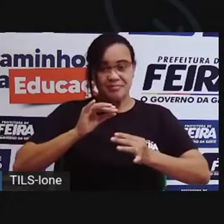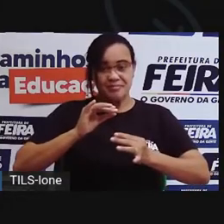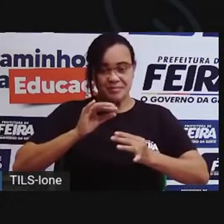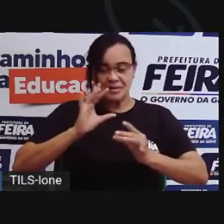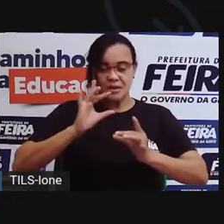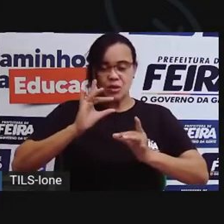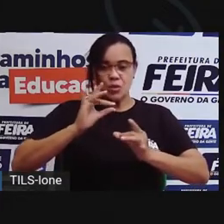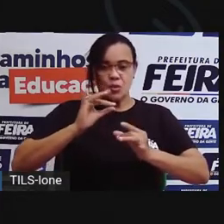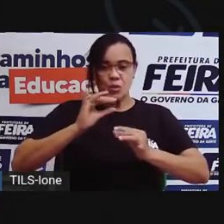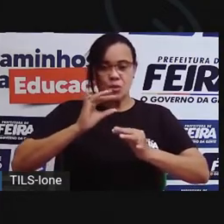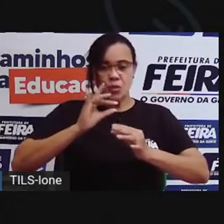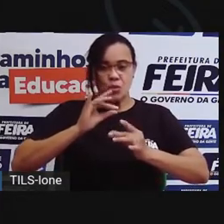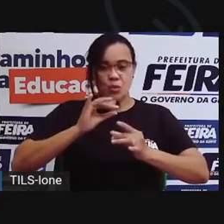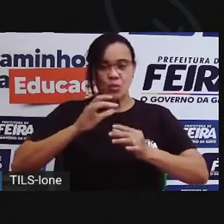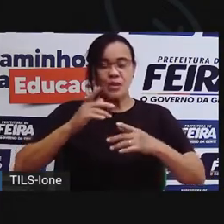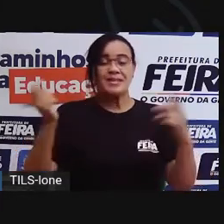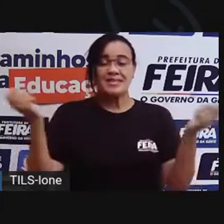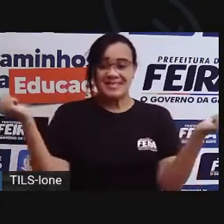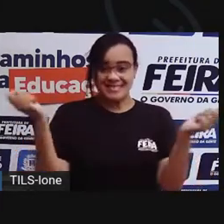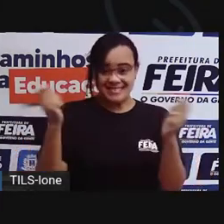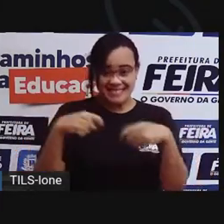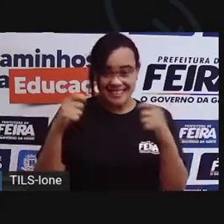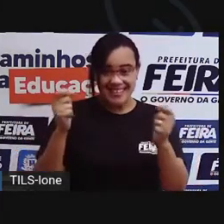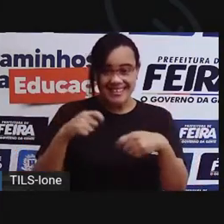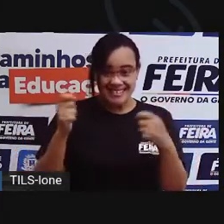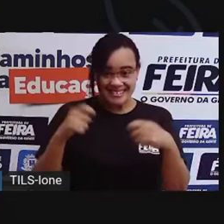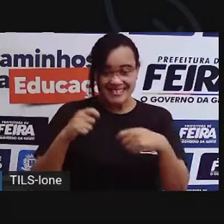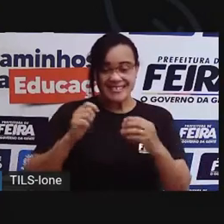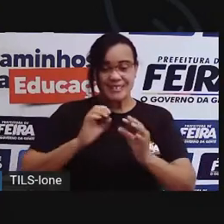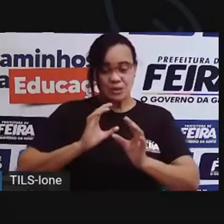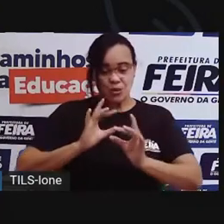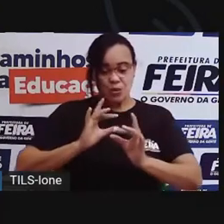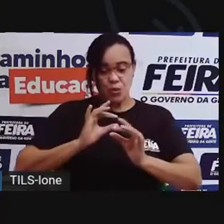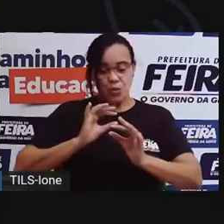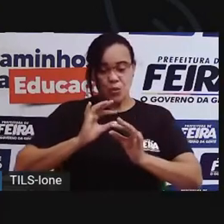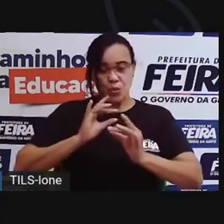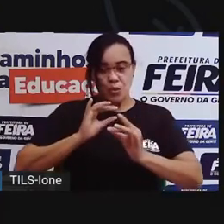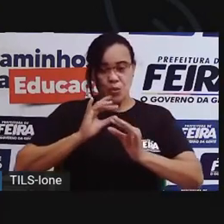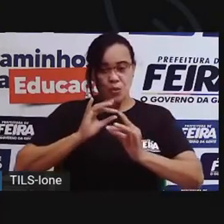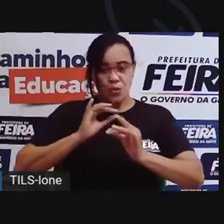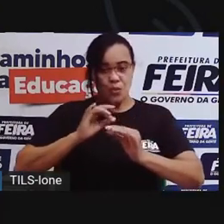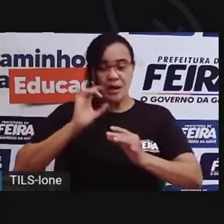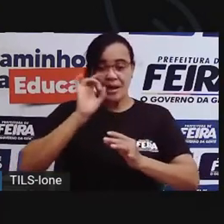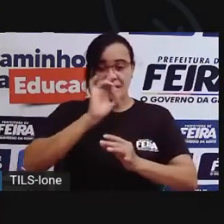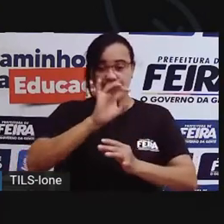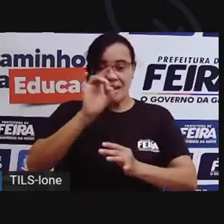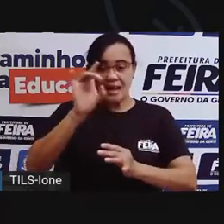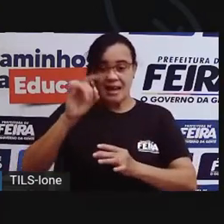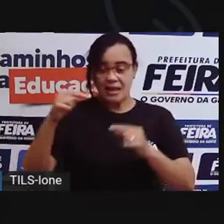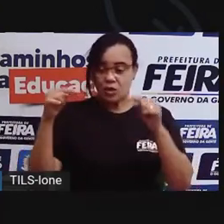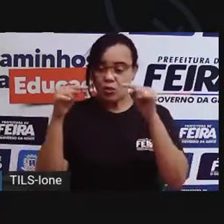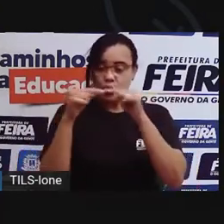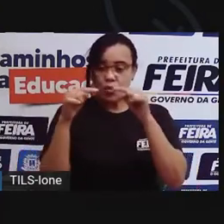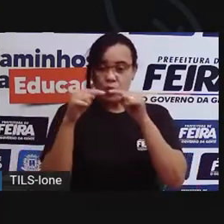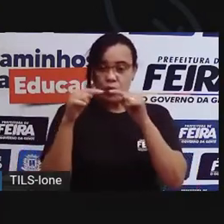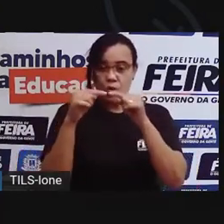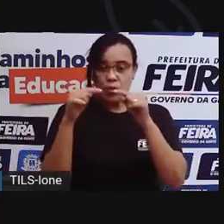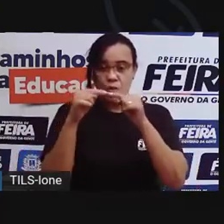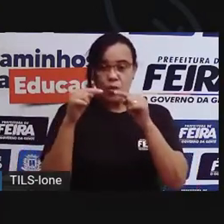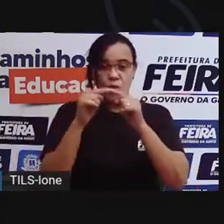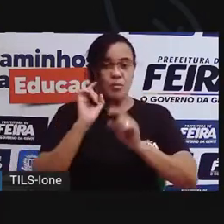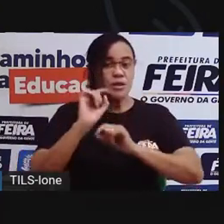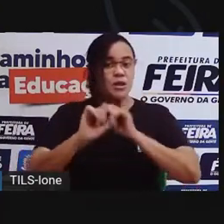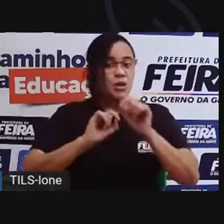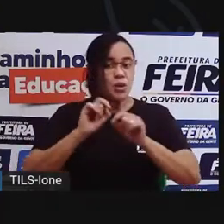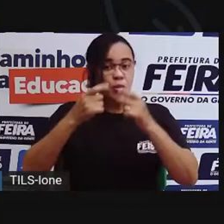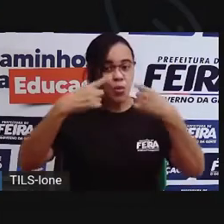escurinhos. Então é por isso que tem os furinhos? Isso, vai soando o som. Cada funil desse representa uma nota. São Olha as só,